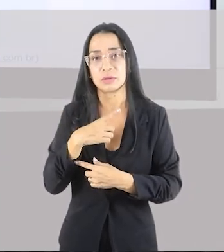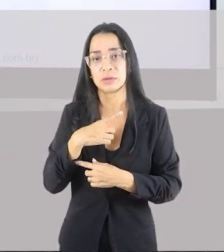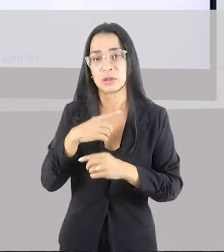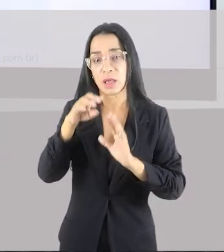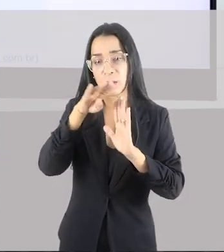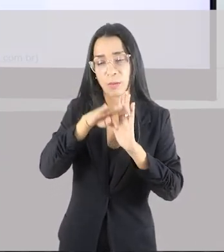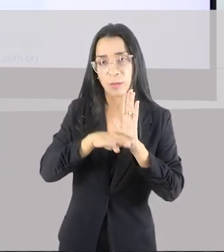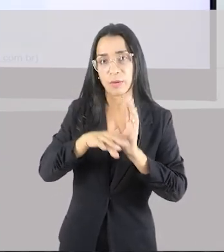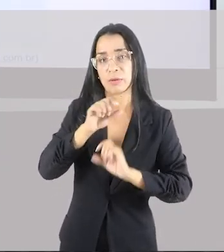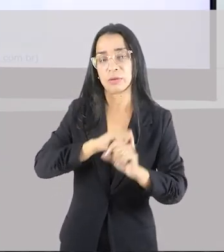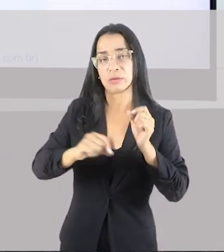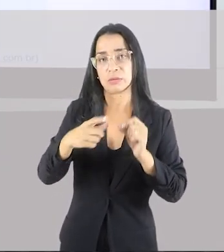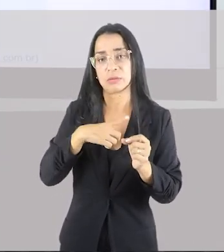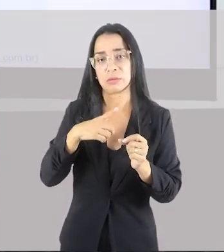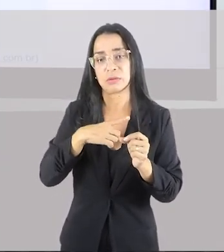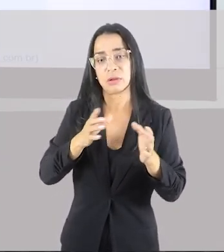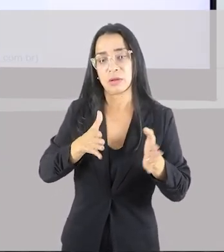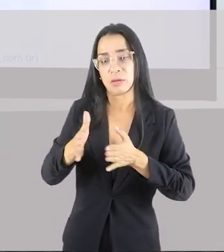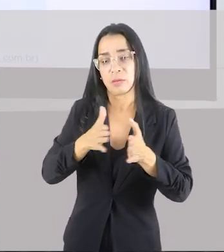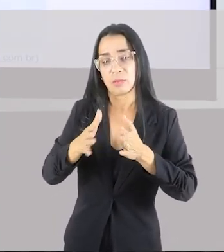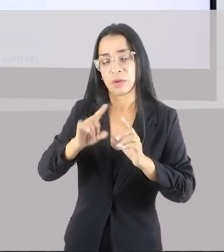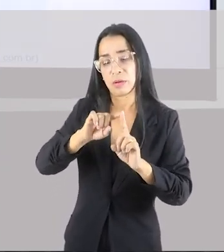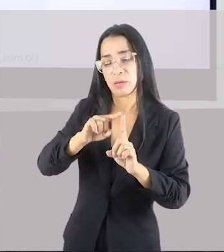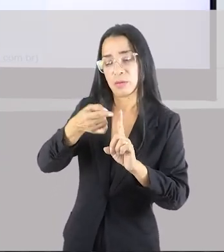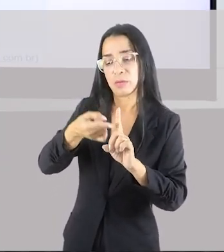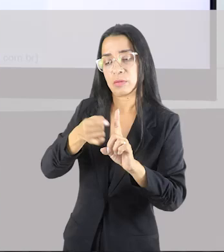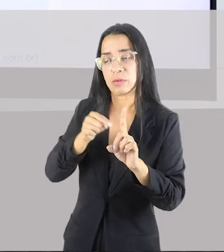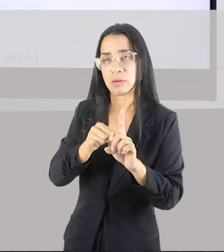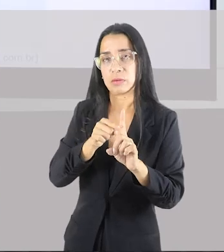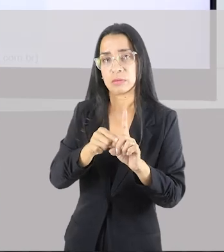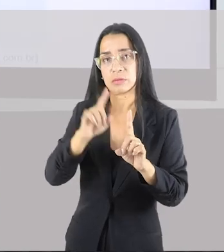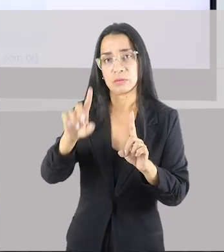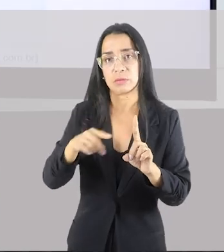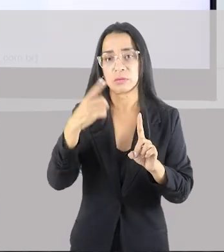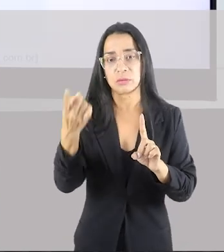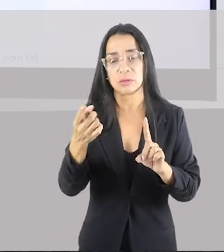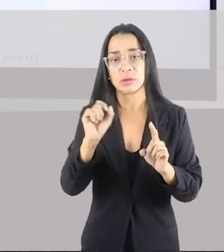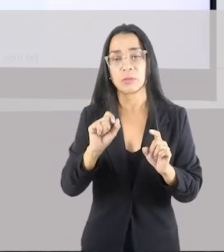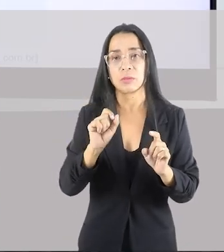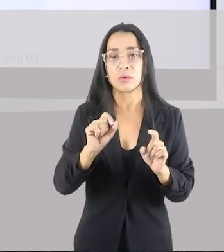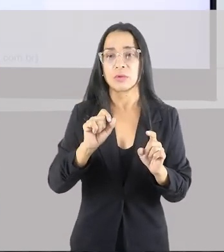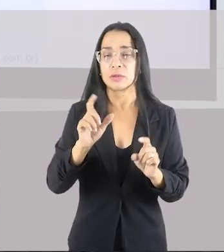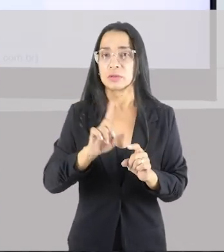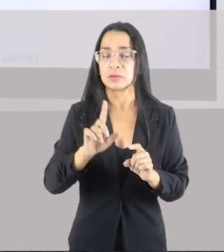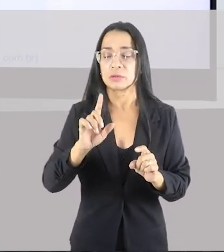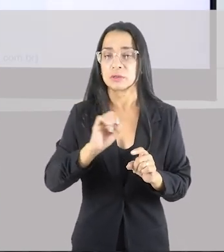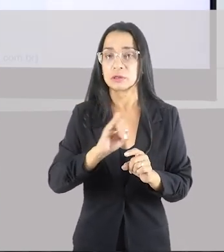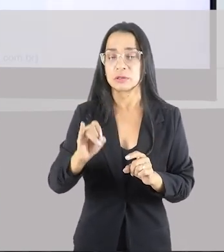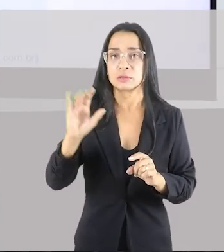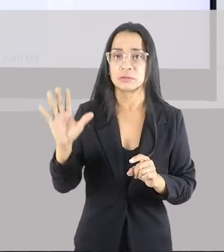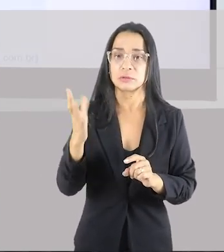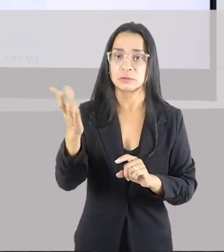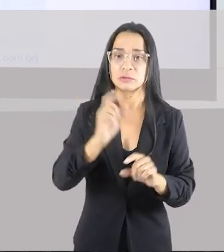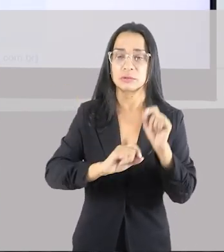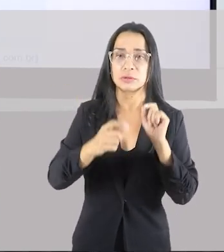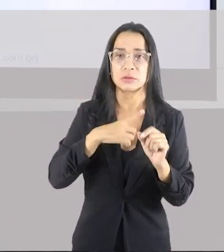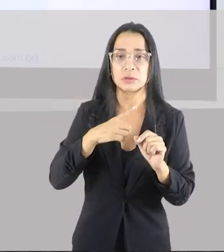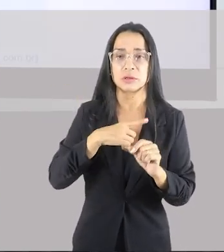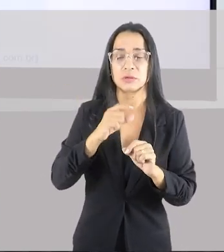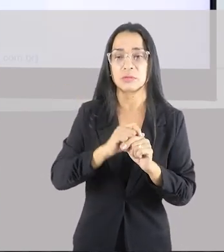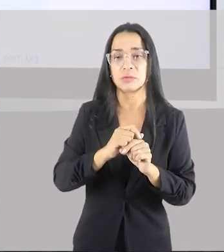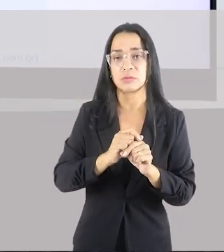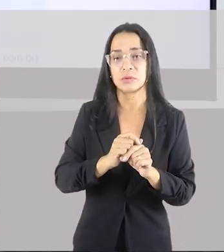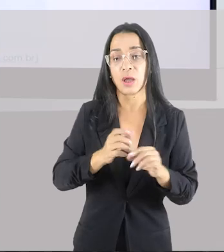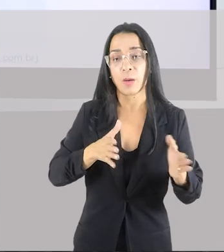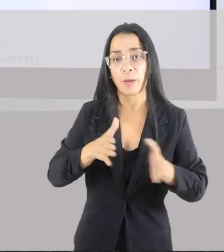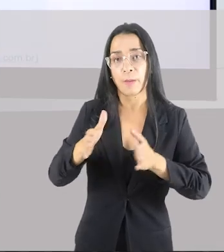programe, inclusive, para ter um período de gestação, né? E depois, caso isso não aconteça, vai haver então o ciclo